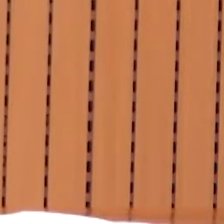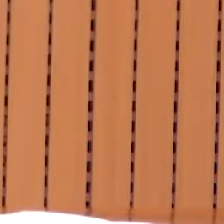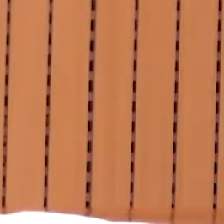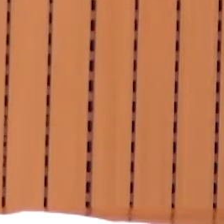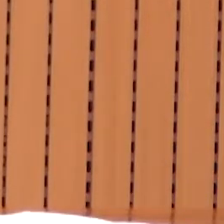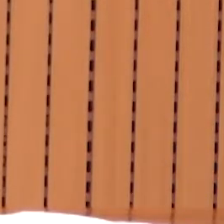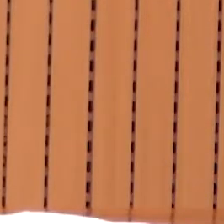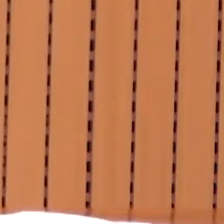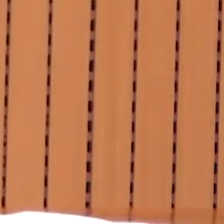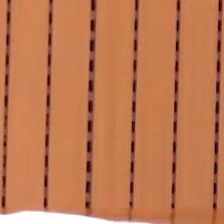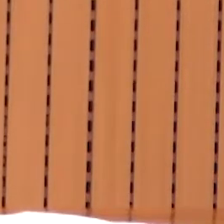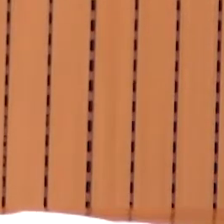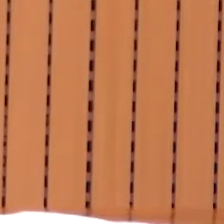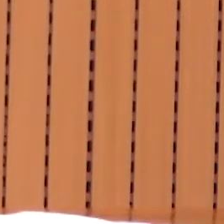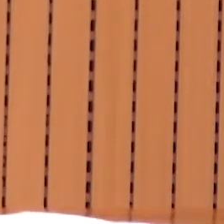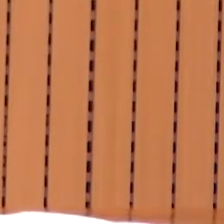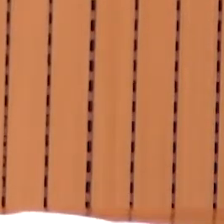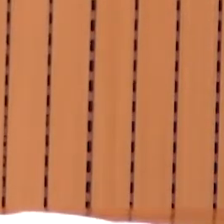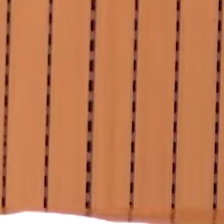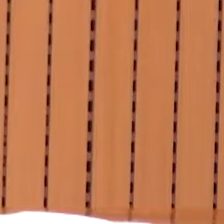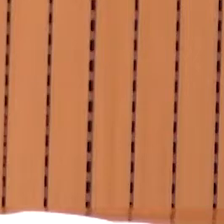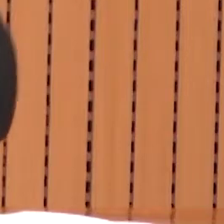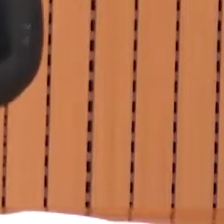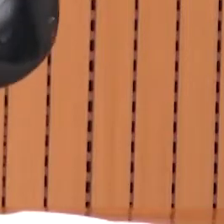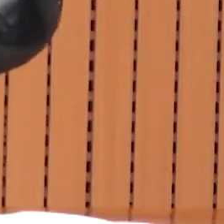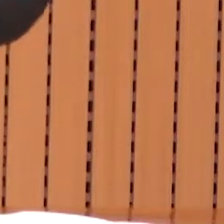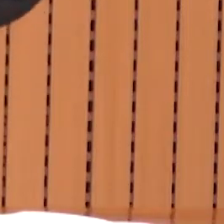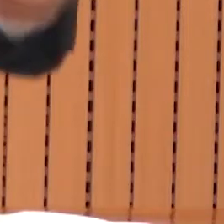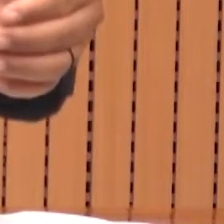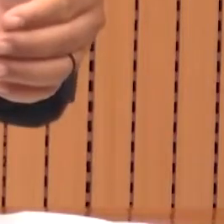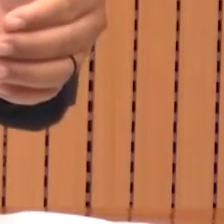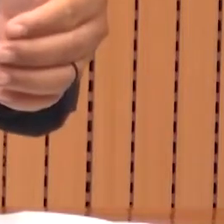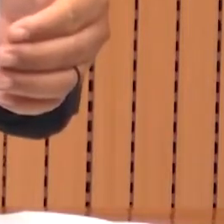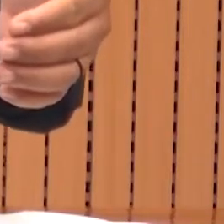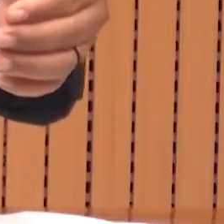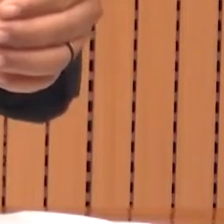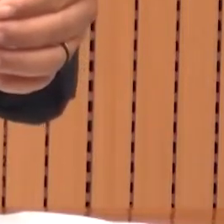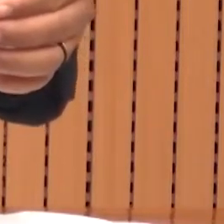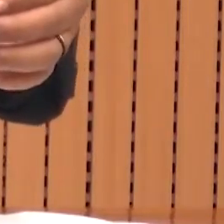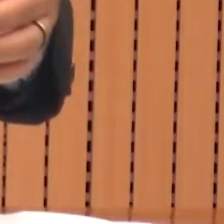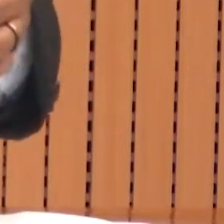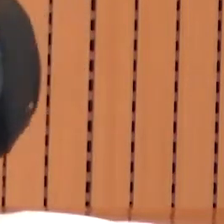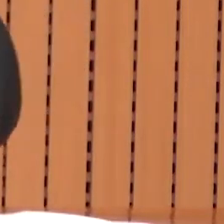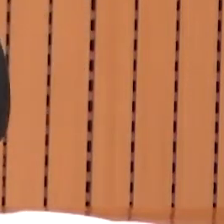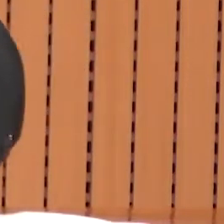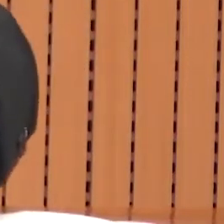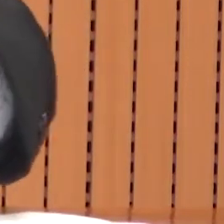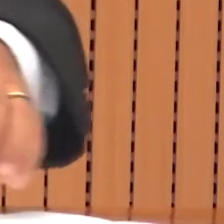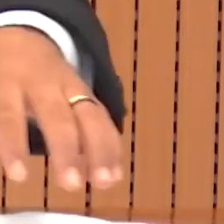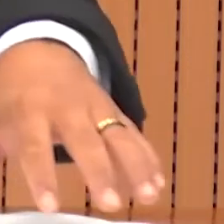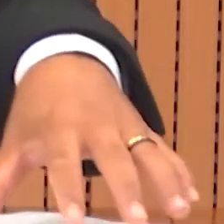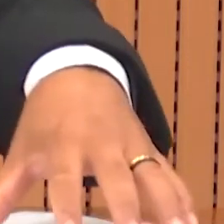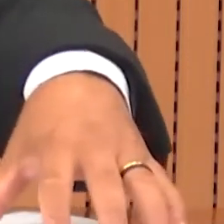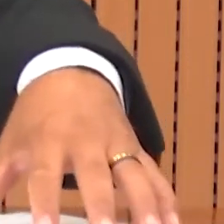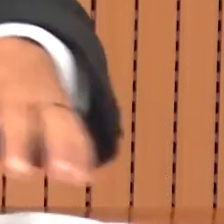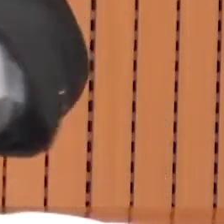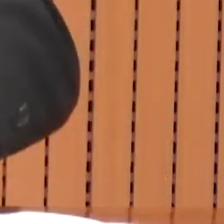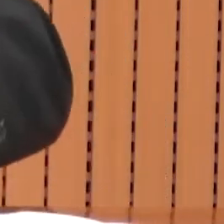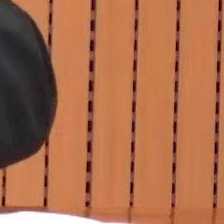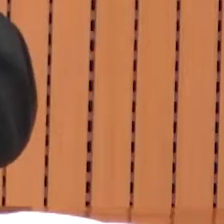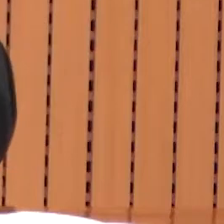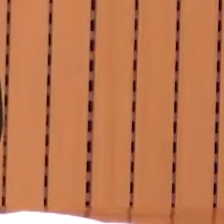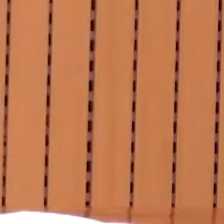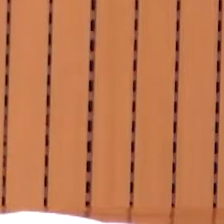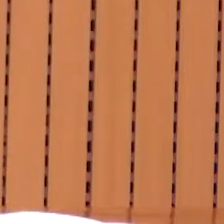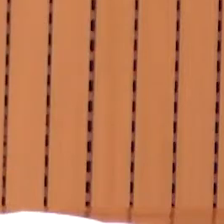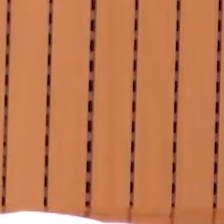em relação à ligação dos bairros e a ligação com o distrito do Ouro Verde. Isso é muito importante.